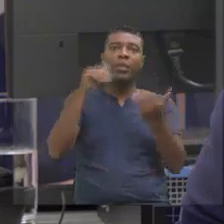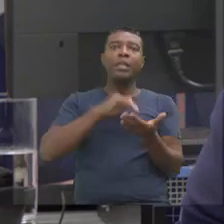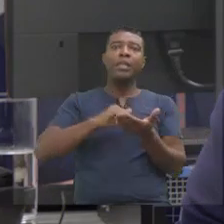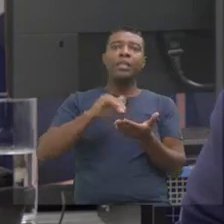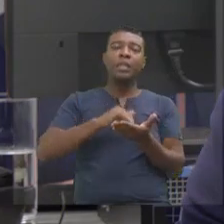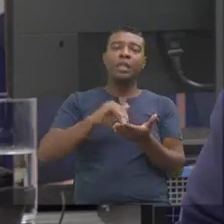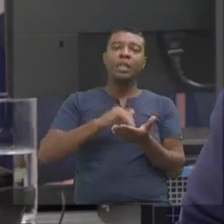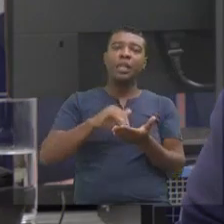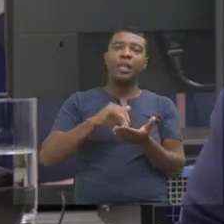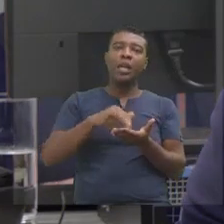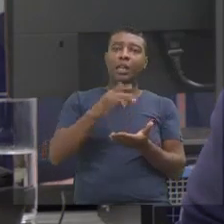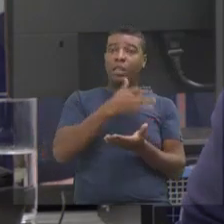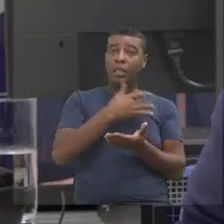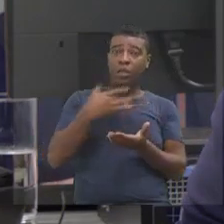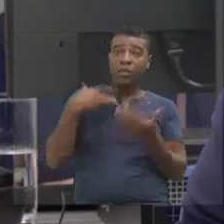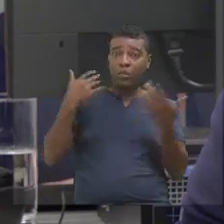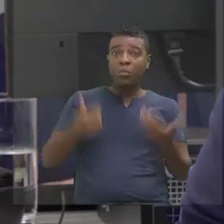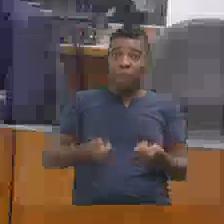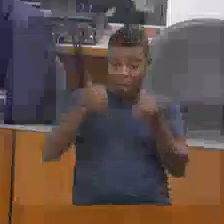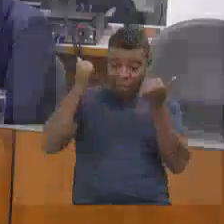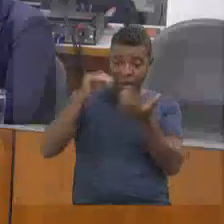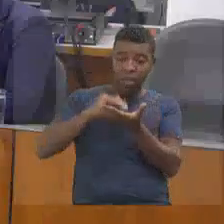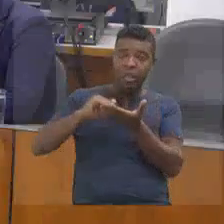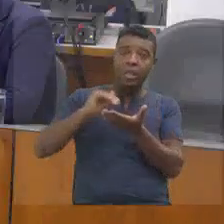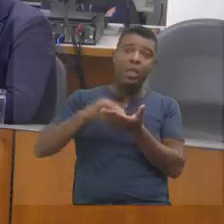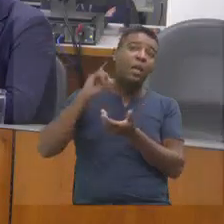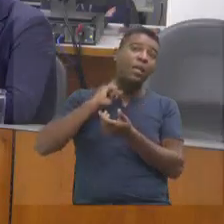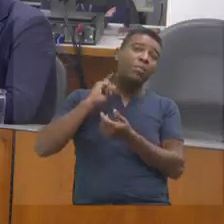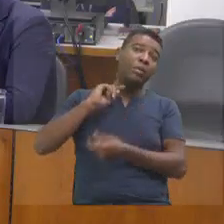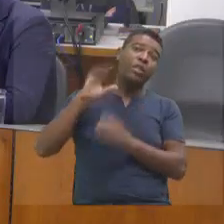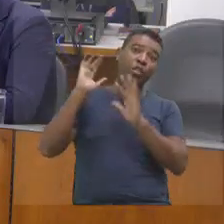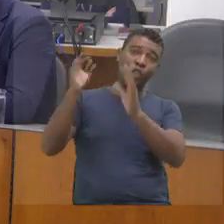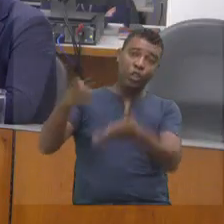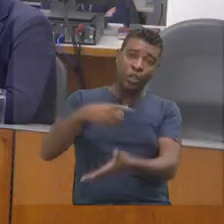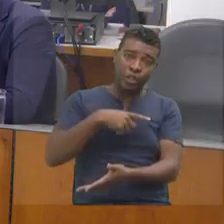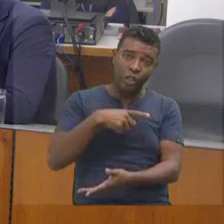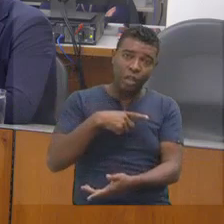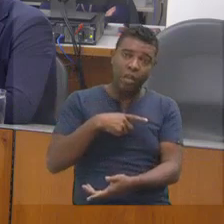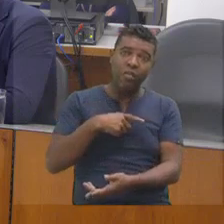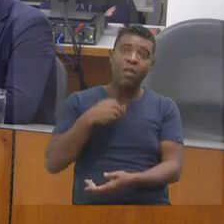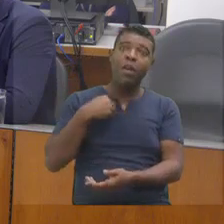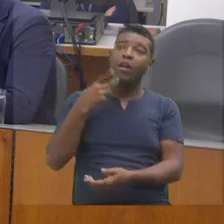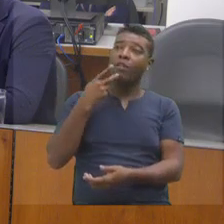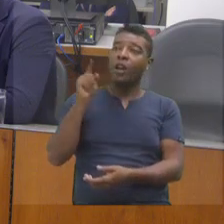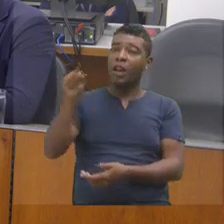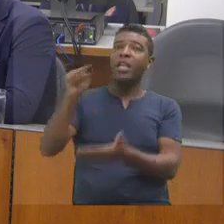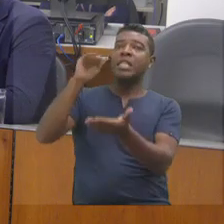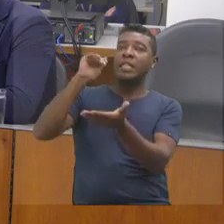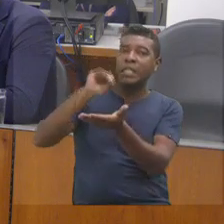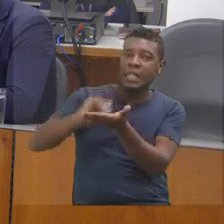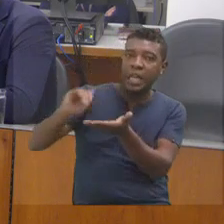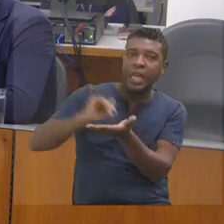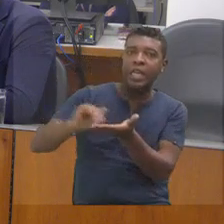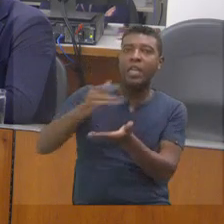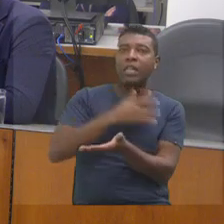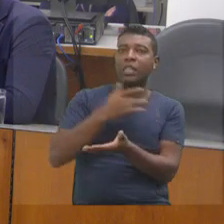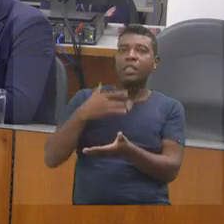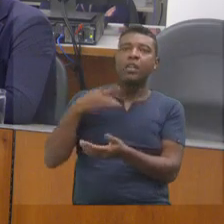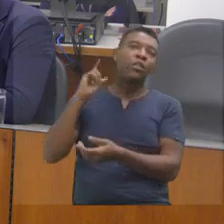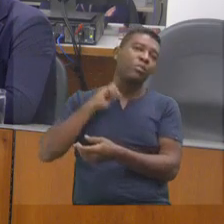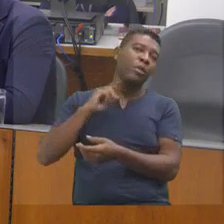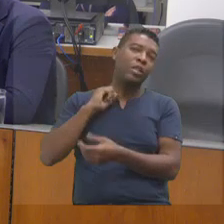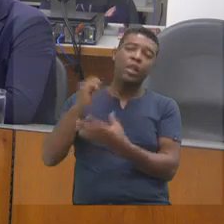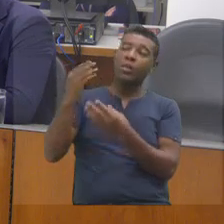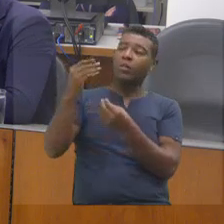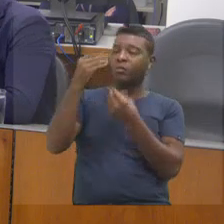melhor secretário que Minas Gerais já teve eu tenho um grande orgulho de chamar de secretário da saúde de Minas Gerais muito obrigado